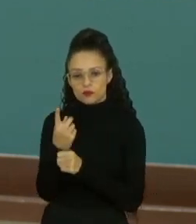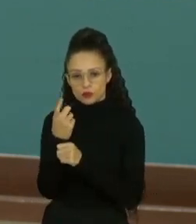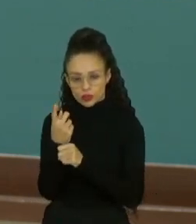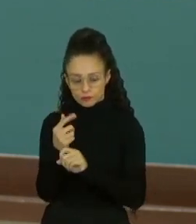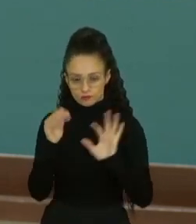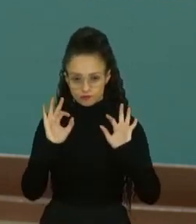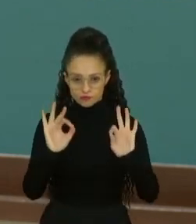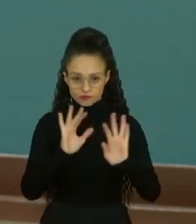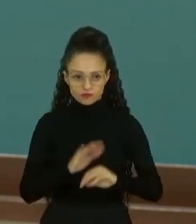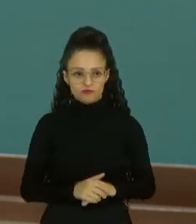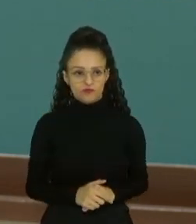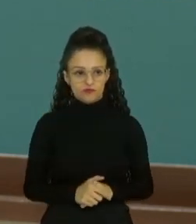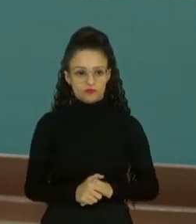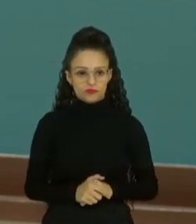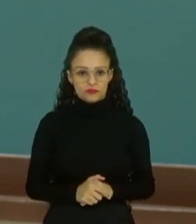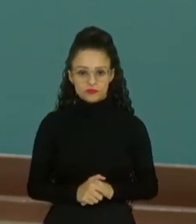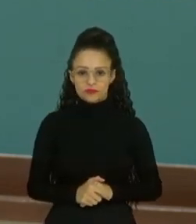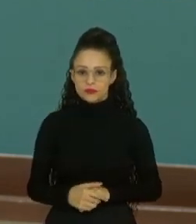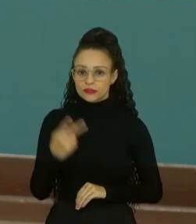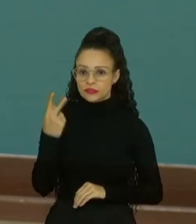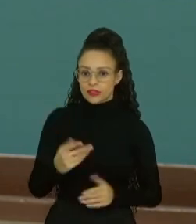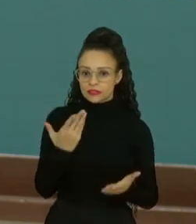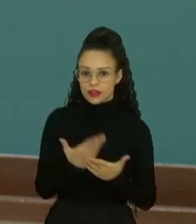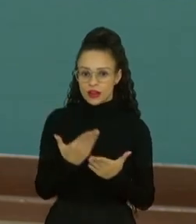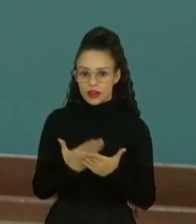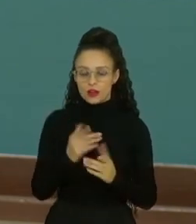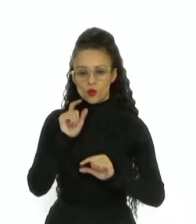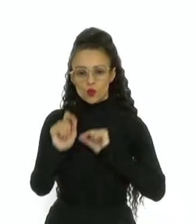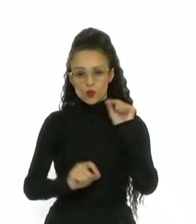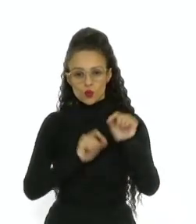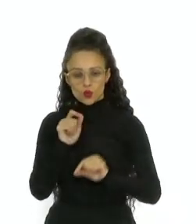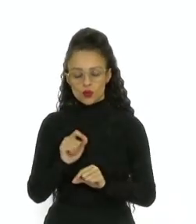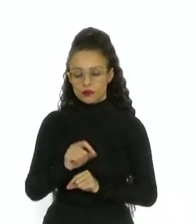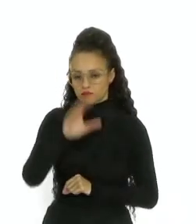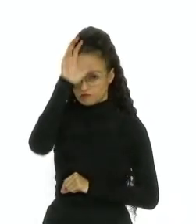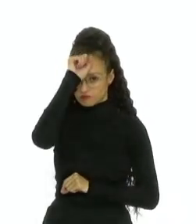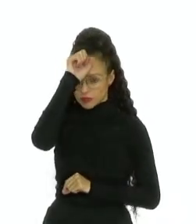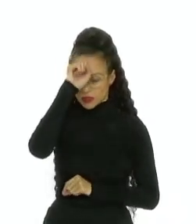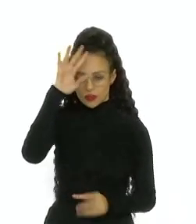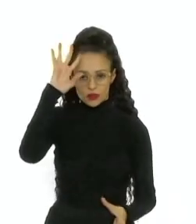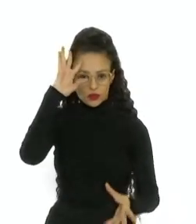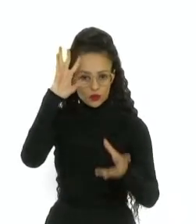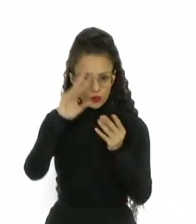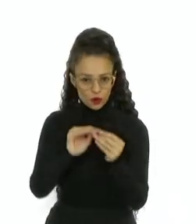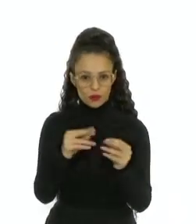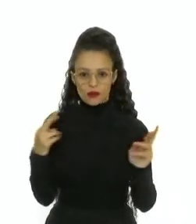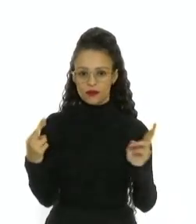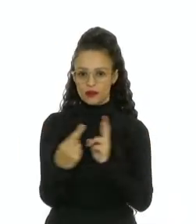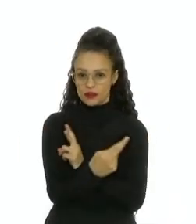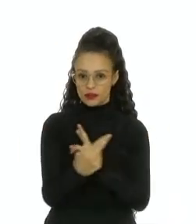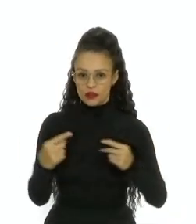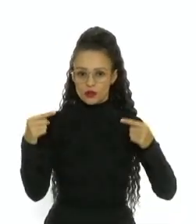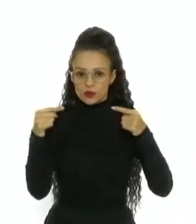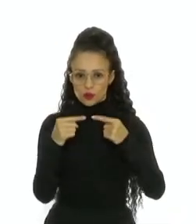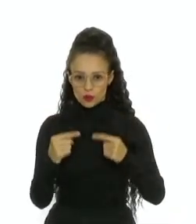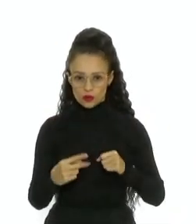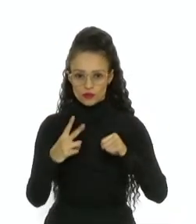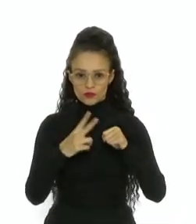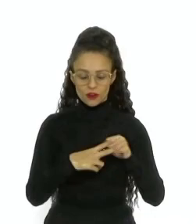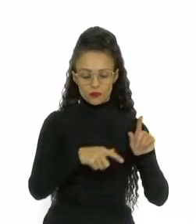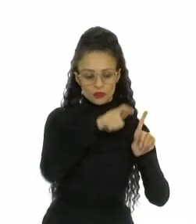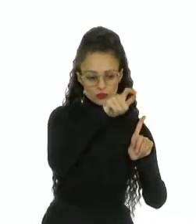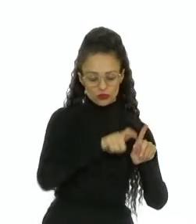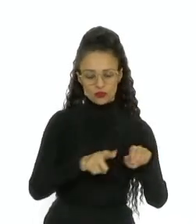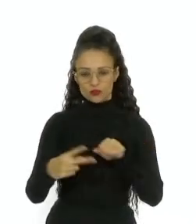beleza? E na aula de hoje, o que que nós fizemos? Compreendemos a relação de concordância entre o sujeito e